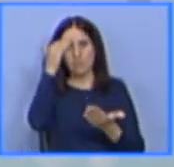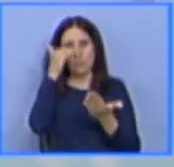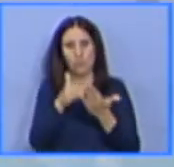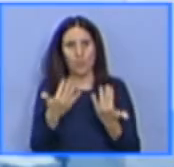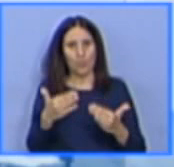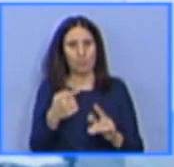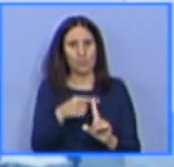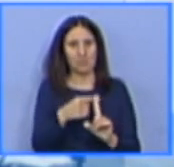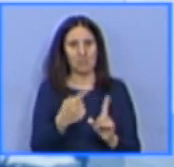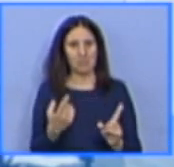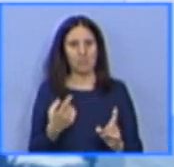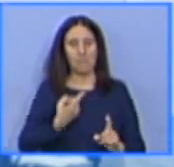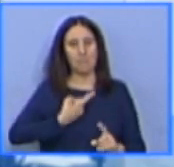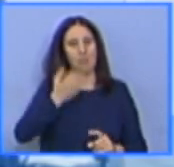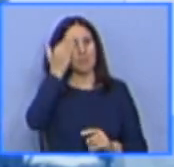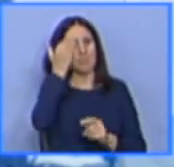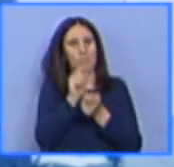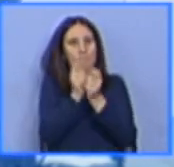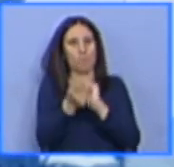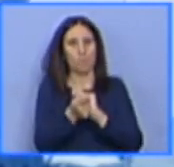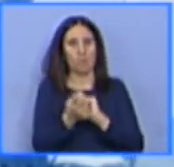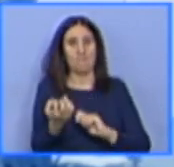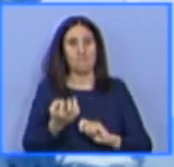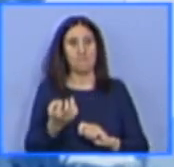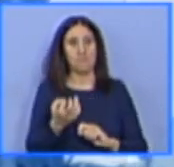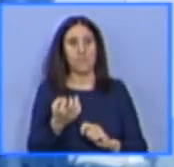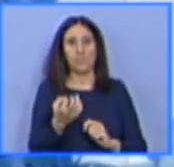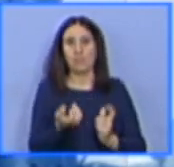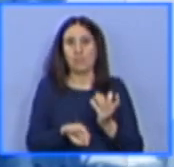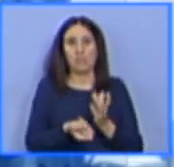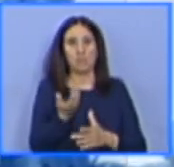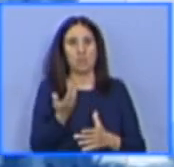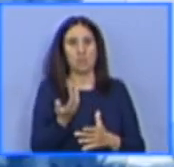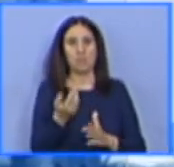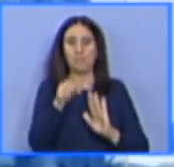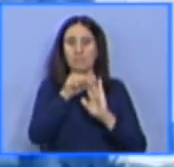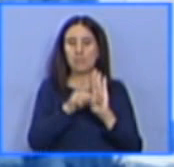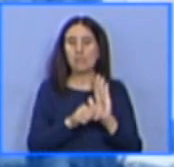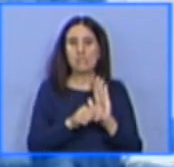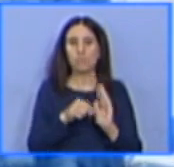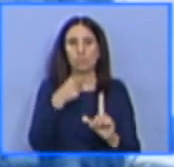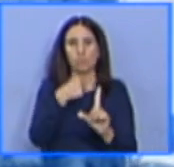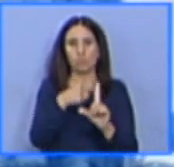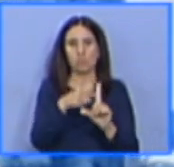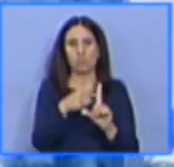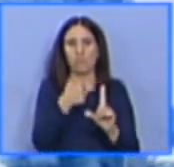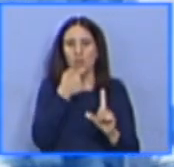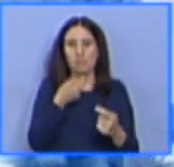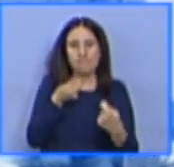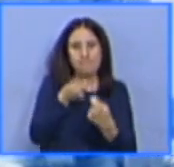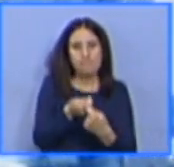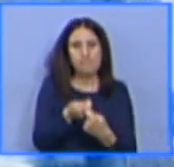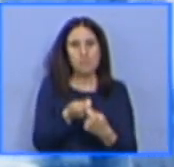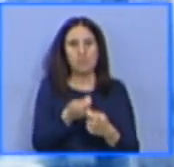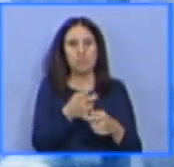positivo. Portanto, nós temos é que mudar a mentalidade no sentido de criar medidas positivas que tenham em conta o